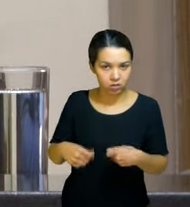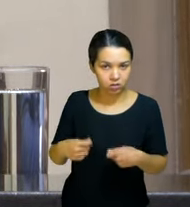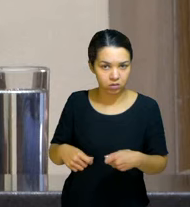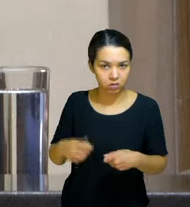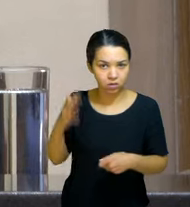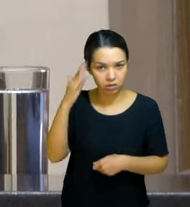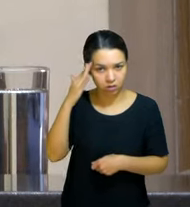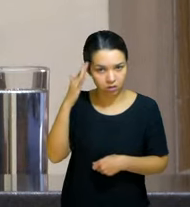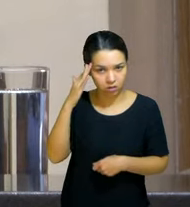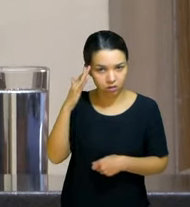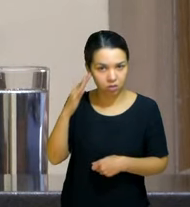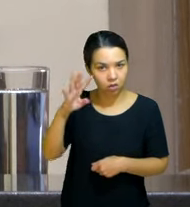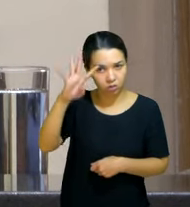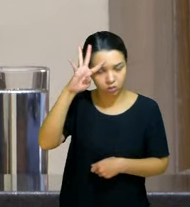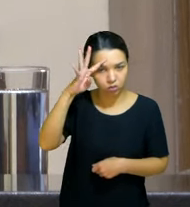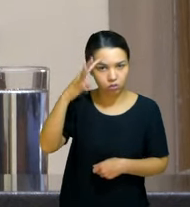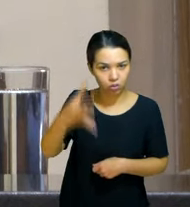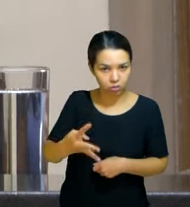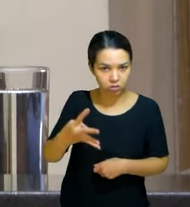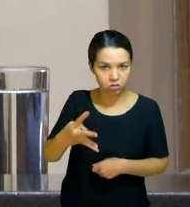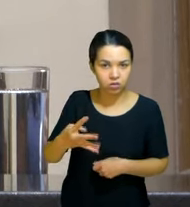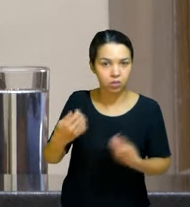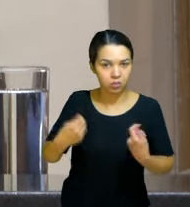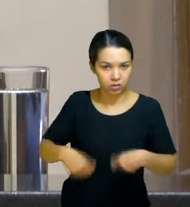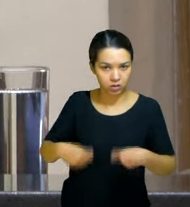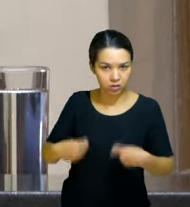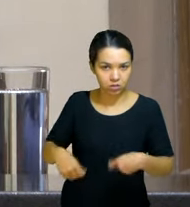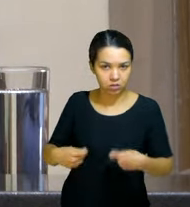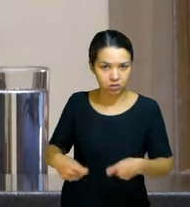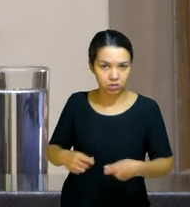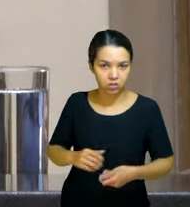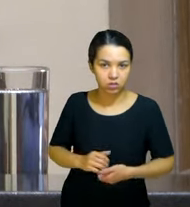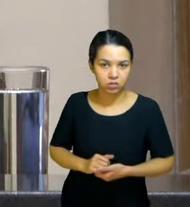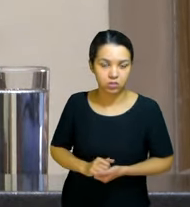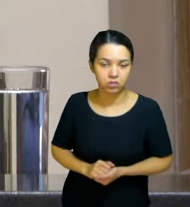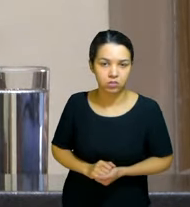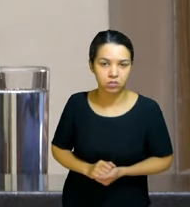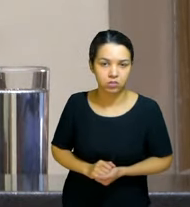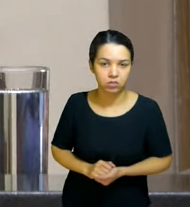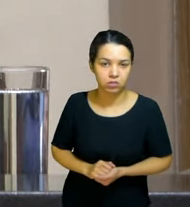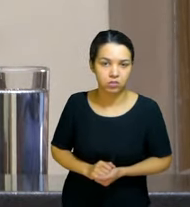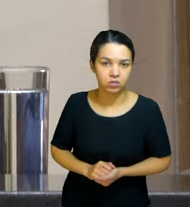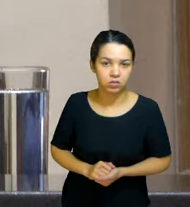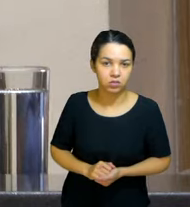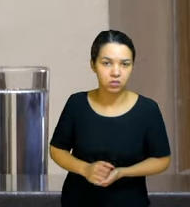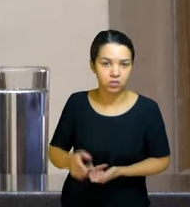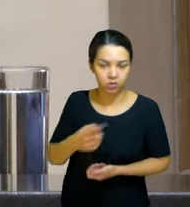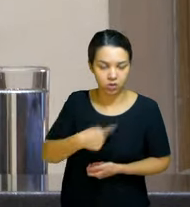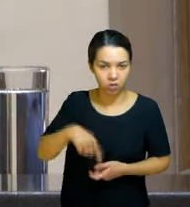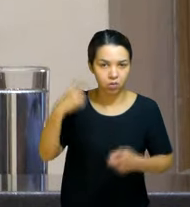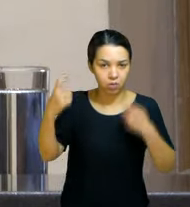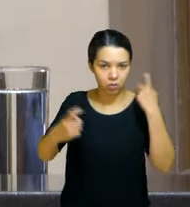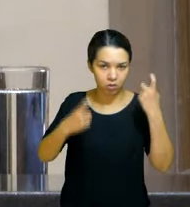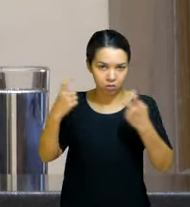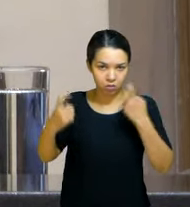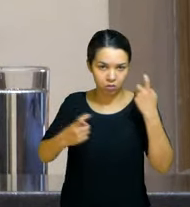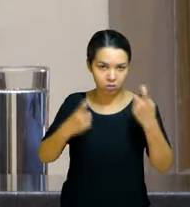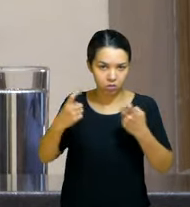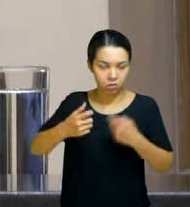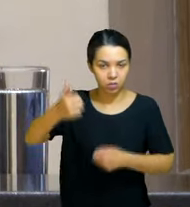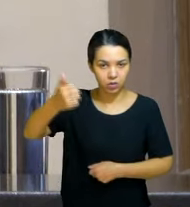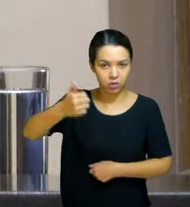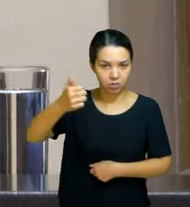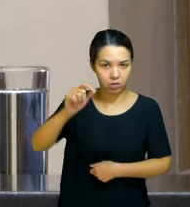para que a gente ache uma solução para isso, coronel. A nossa preocupação, número um, é